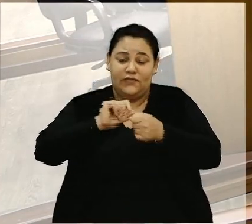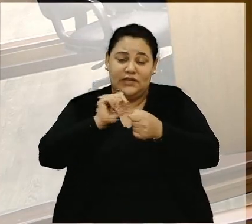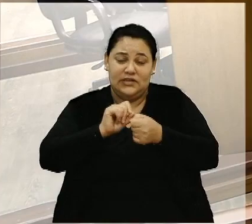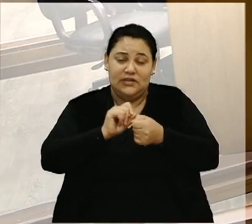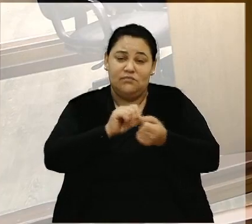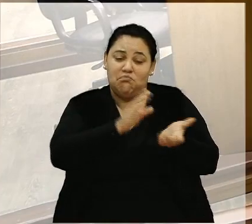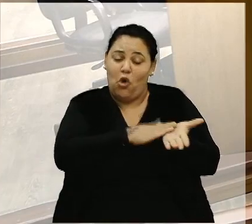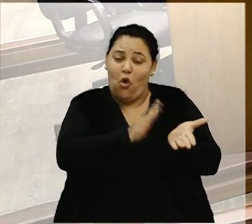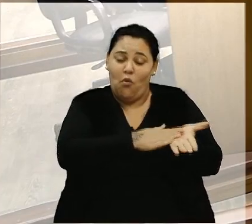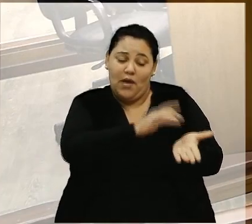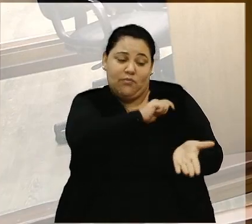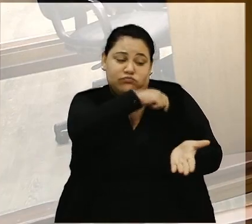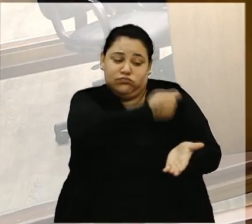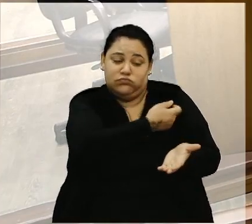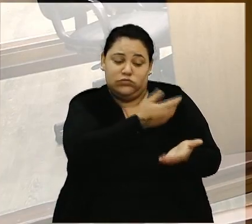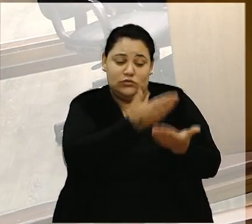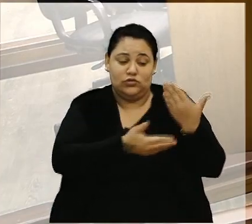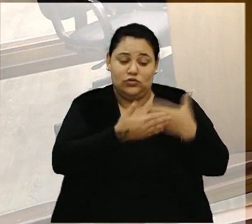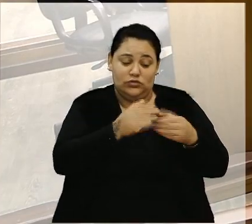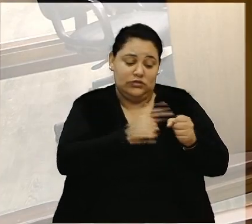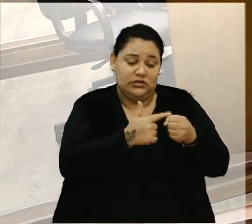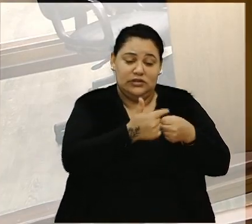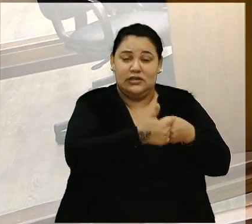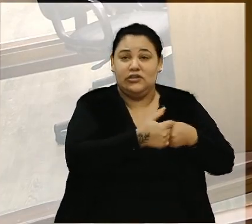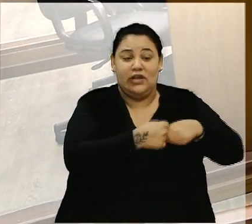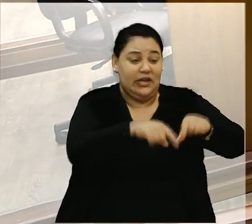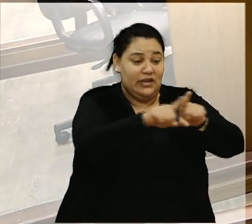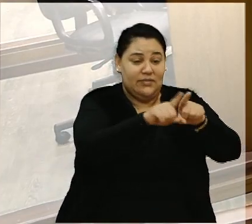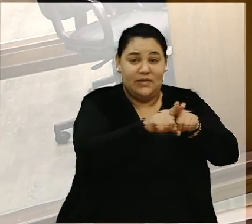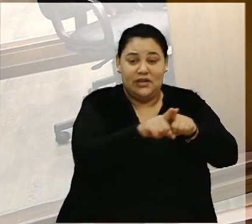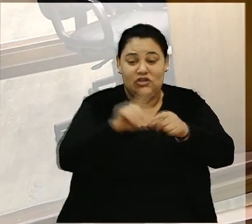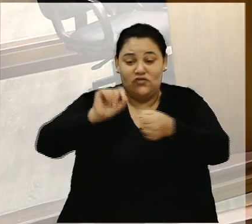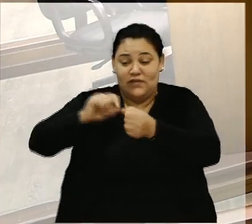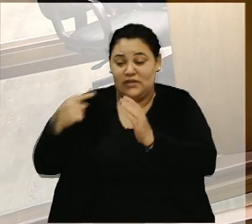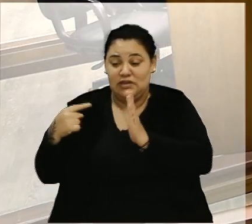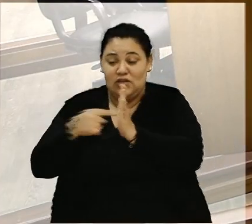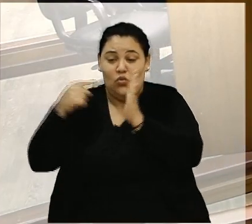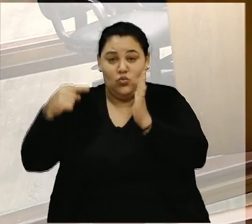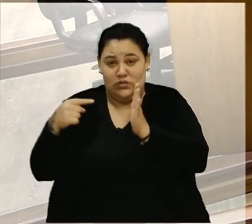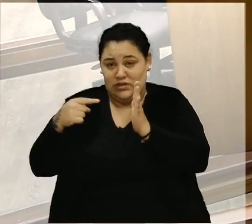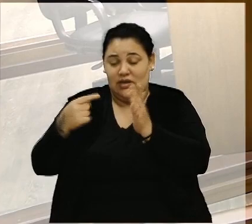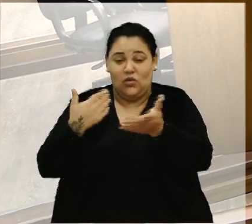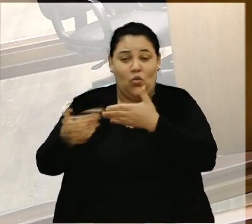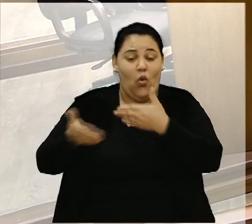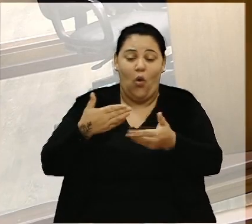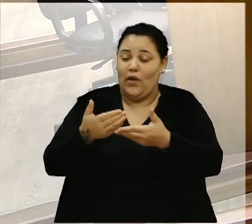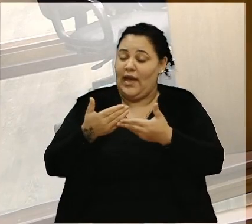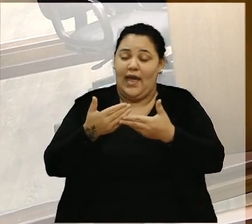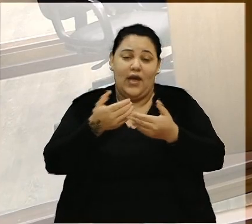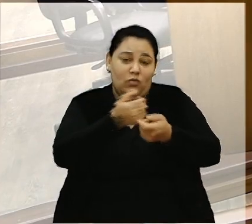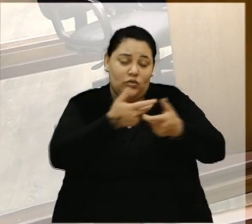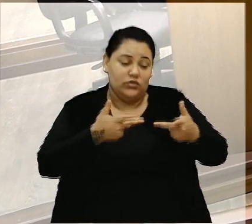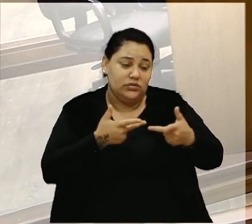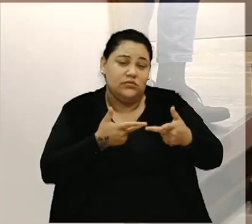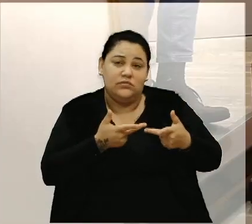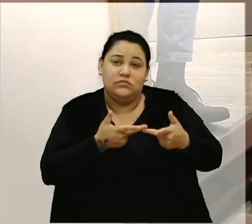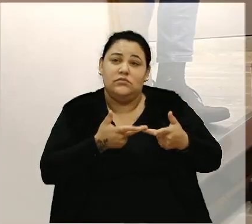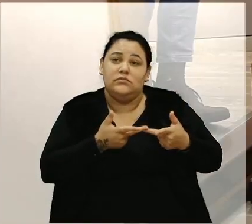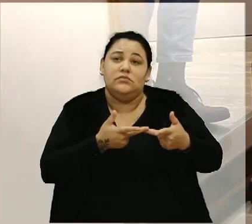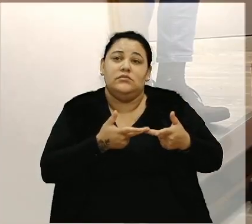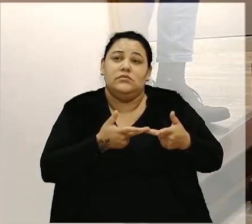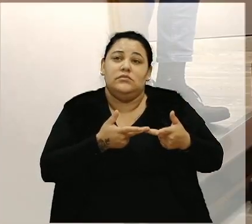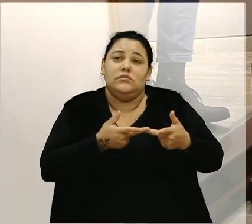cidade. E também, a partir do momento que se faz uma denúncia ou se faz qualquer tipo de menção, se tem